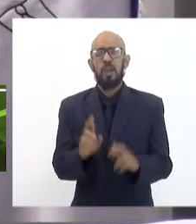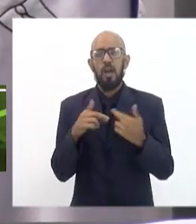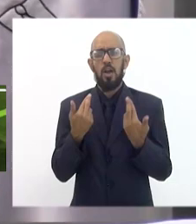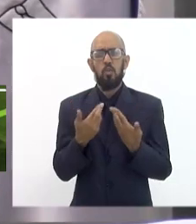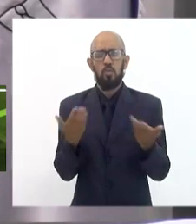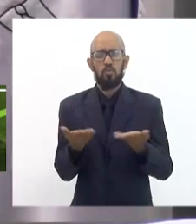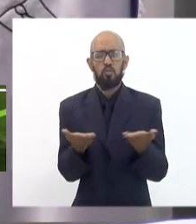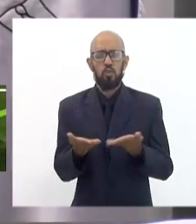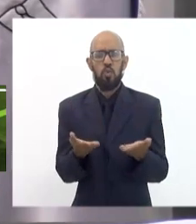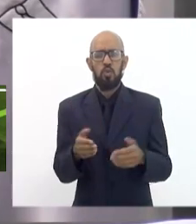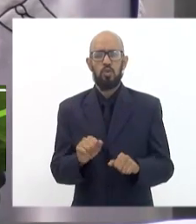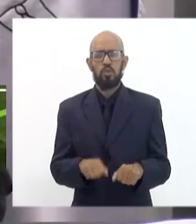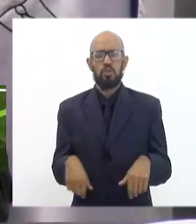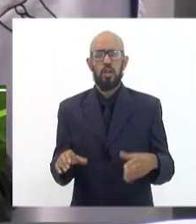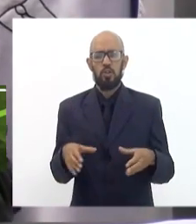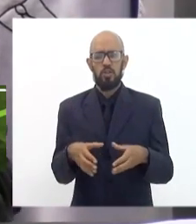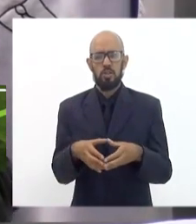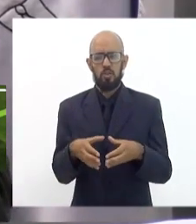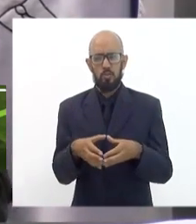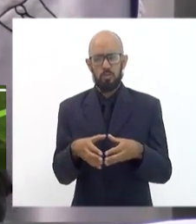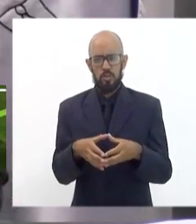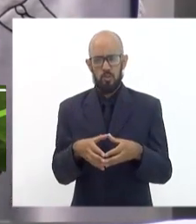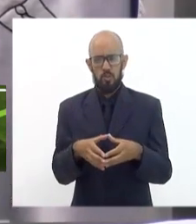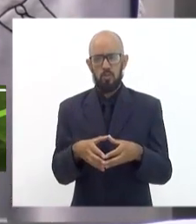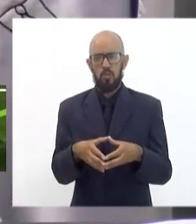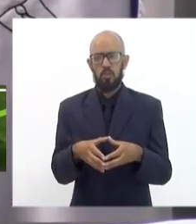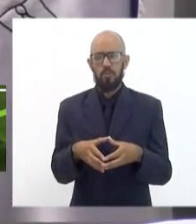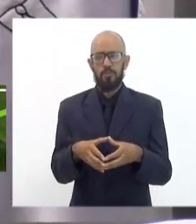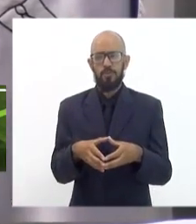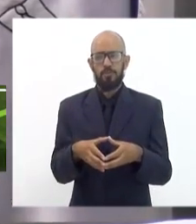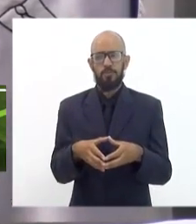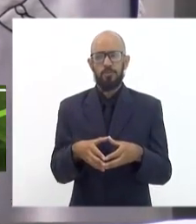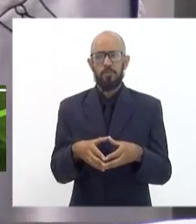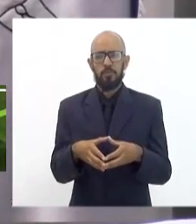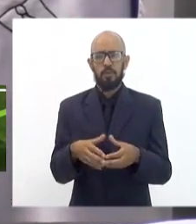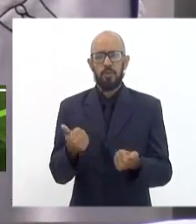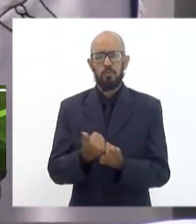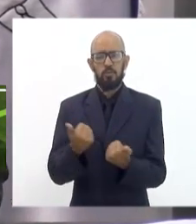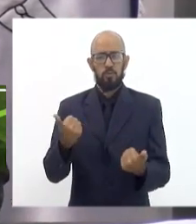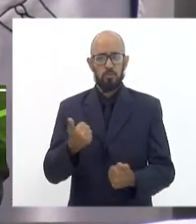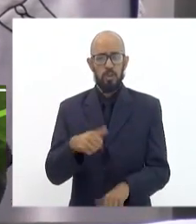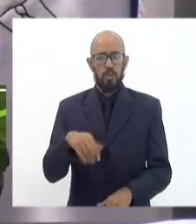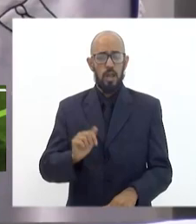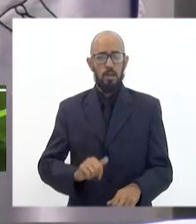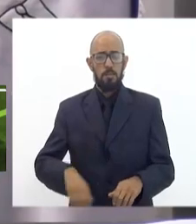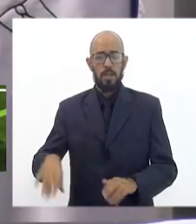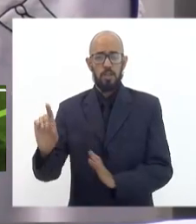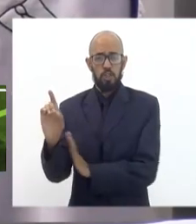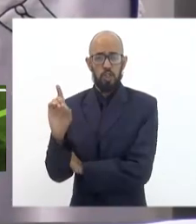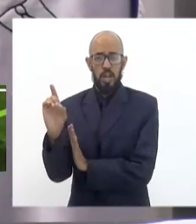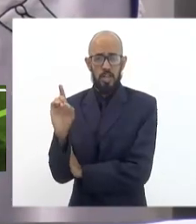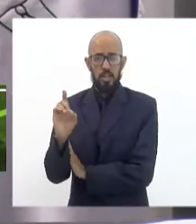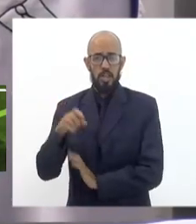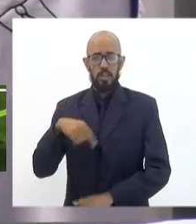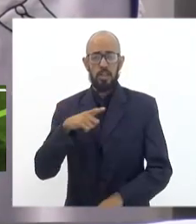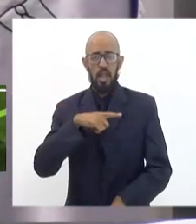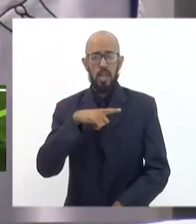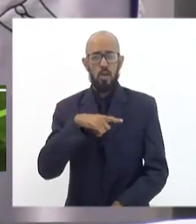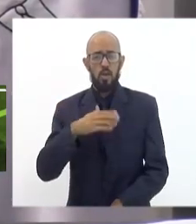na nossa subcomissão que tá aqui a minha direita o nosso